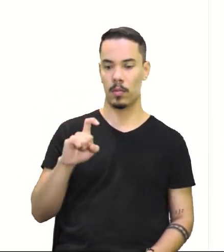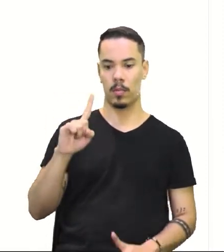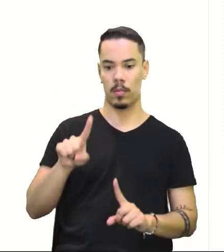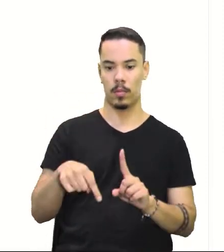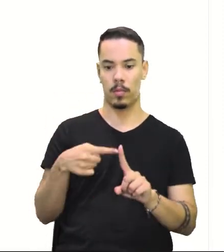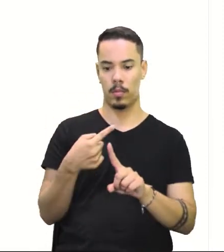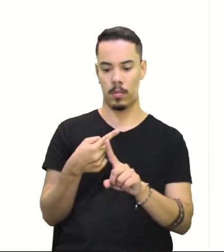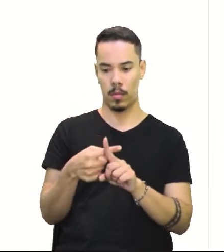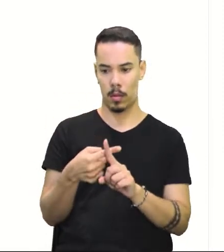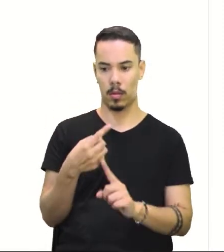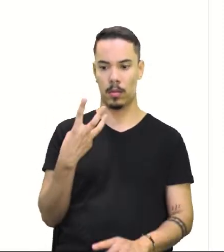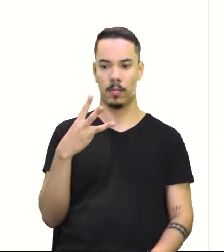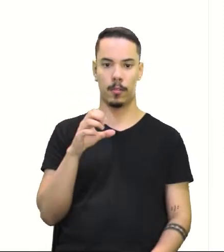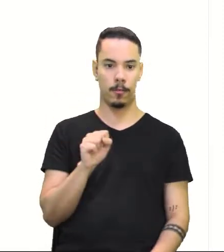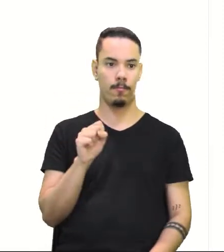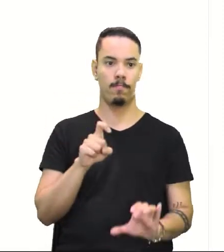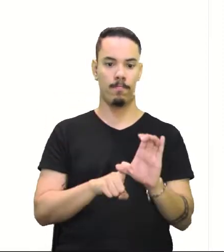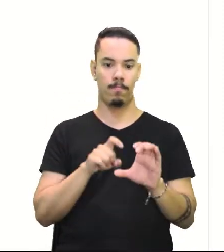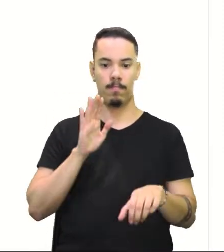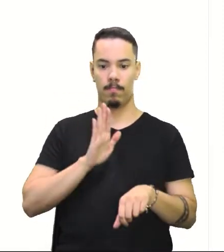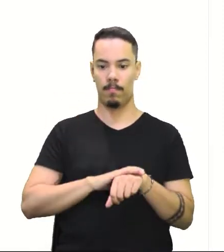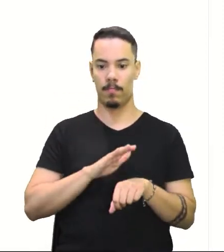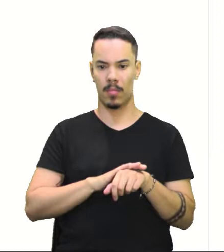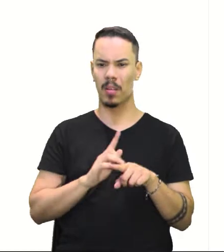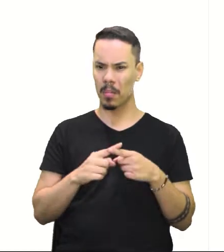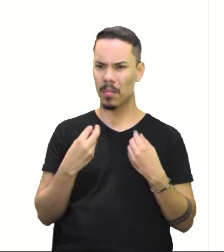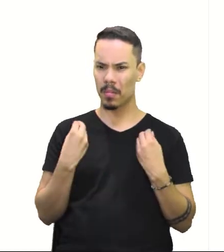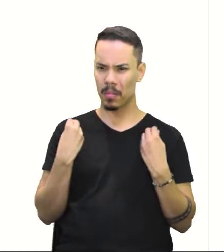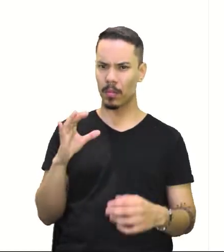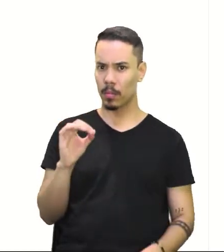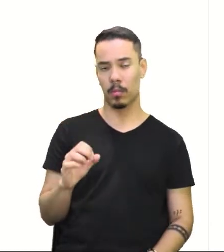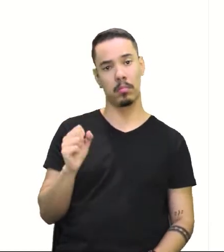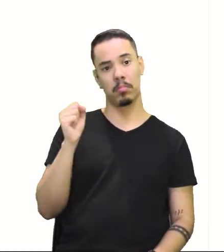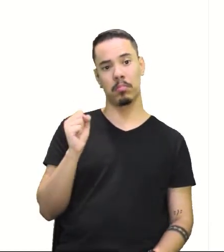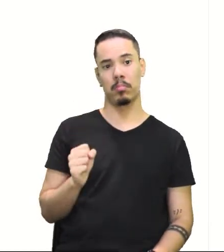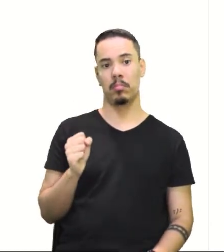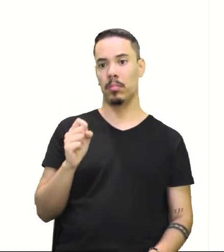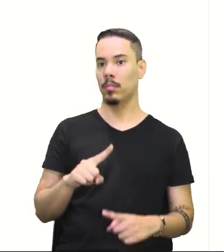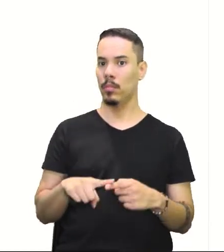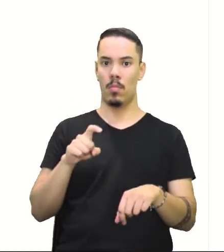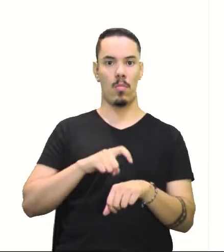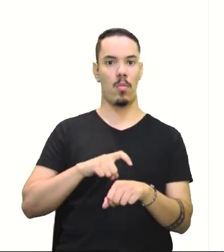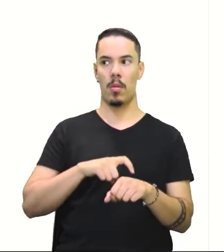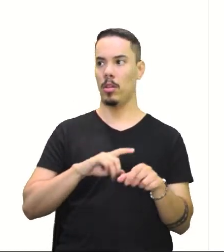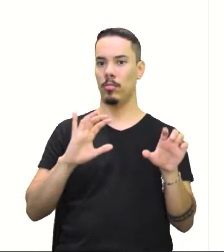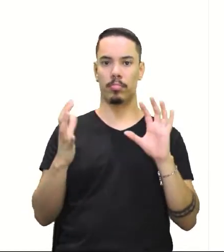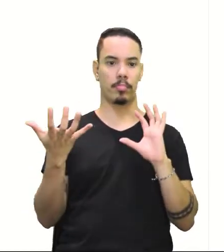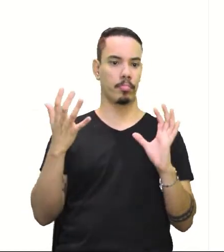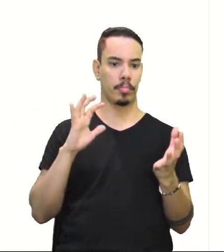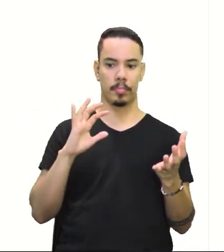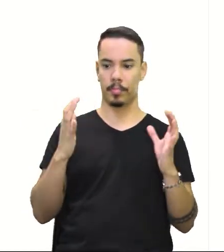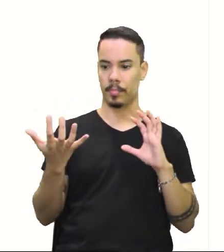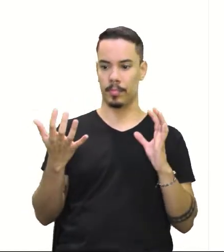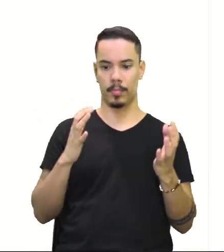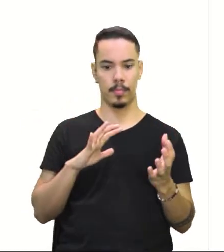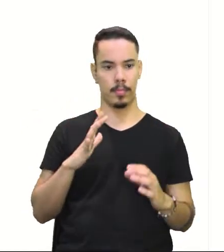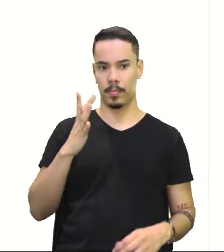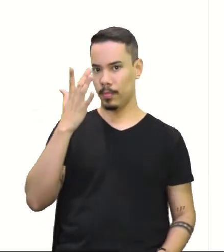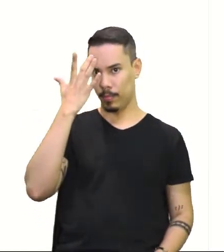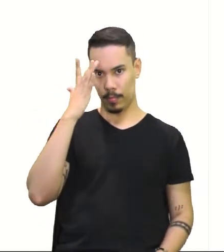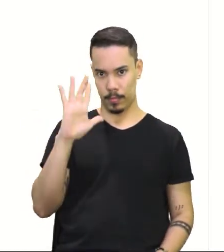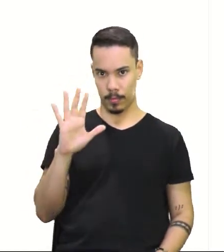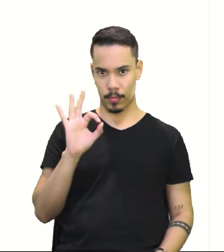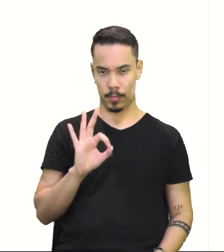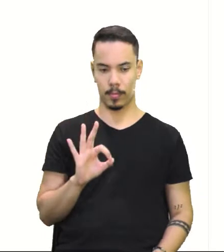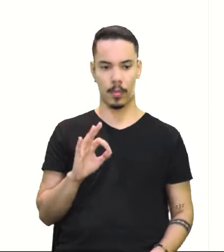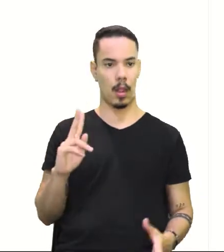38, que é o nosso termo independente. Ah, mas aqui não deu zero? Poderia dar. De repente, em algum momento, pode dar um zero aqui, aí não vai ter esse termo, né?